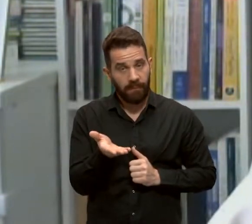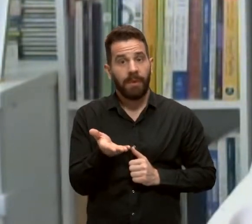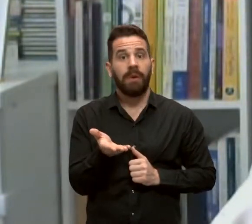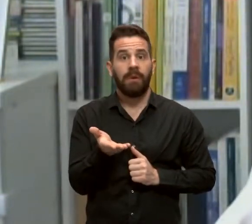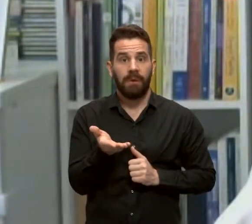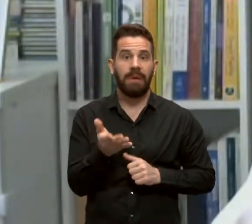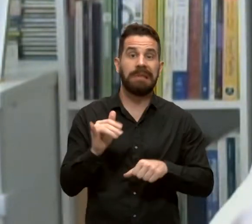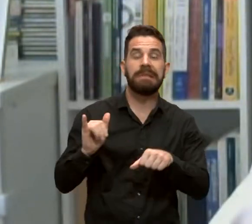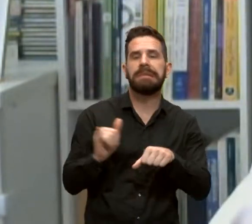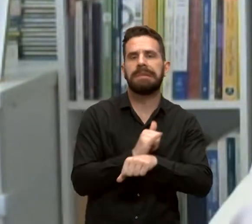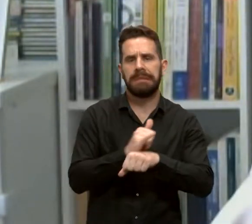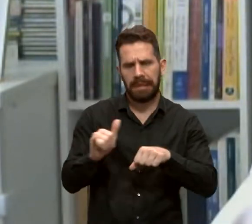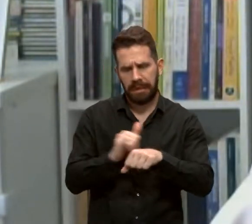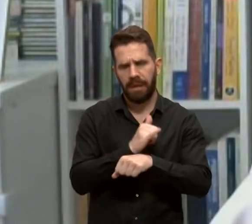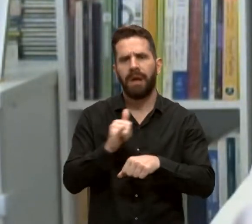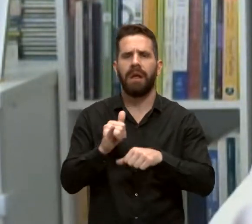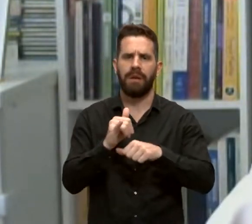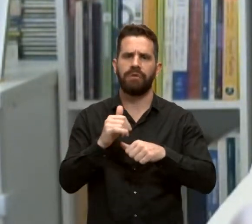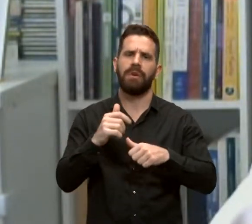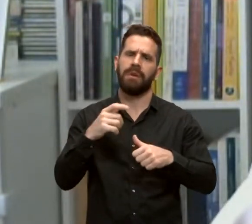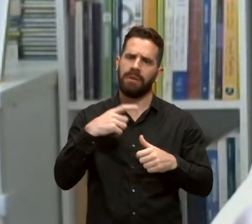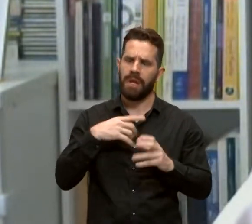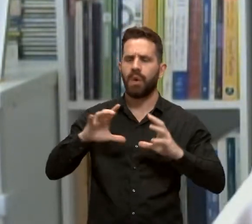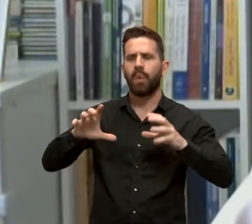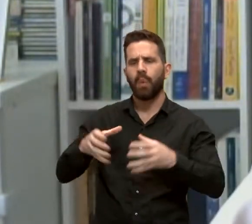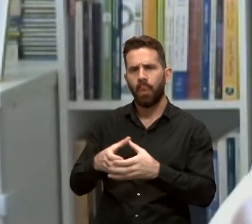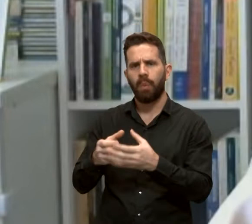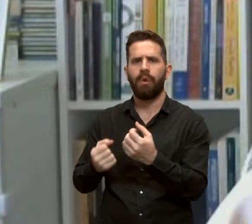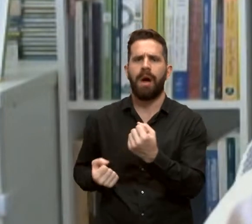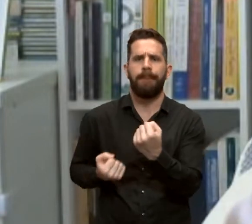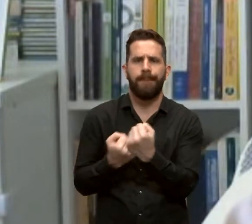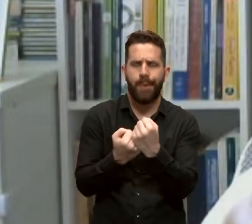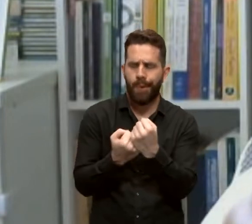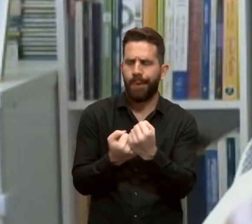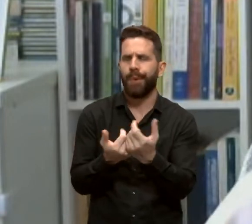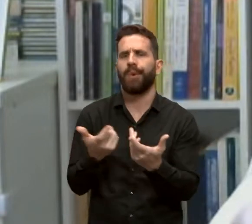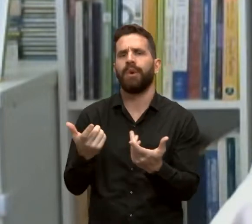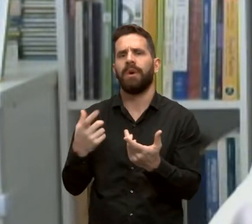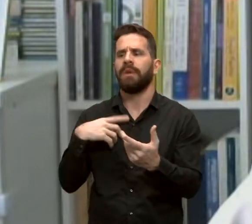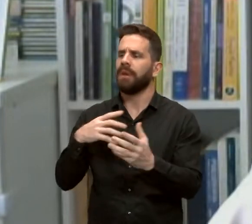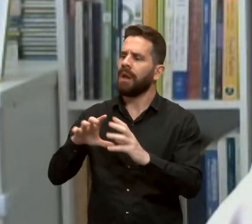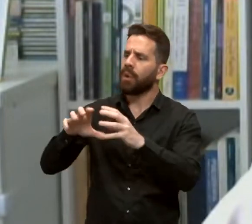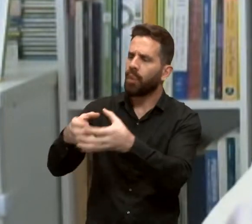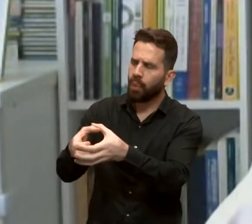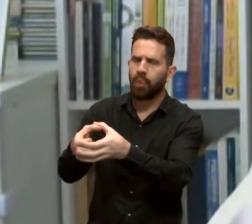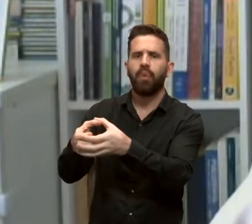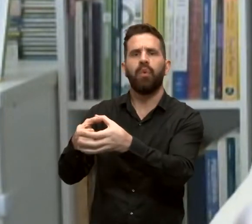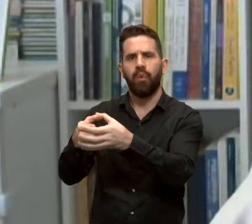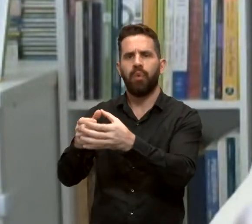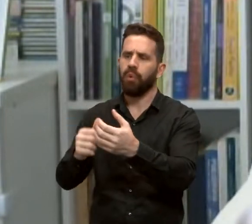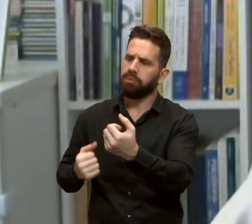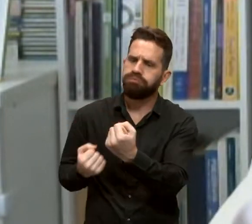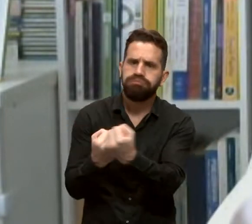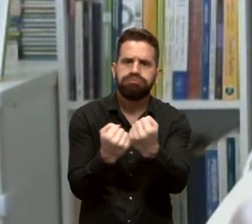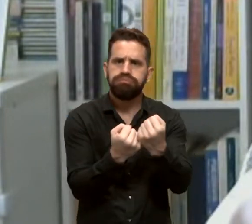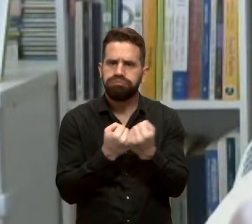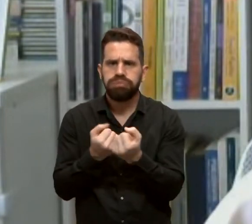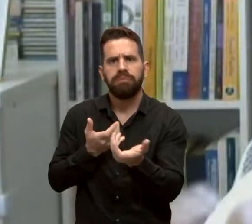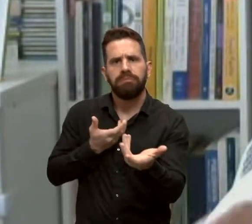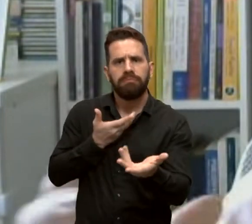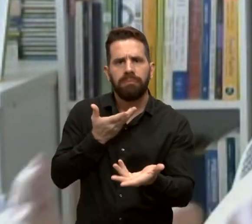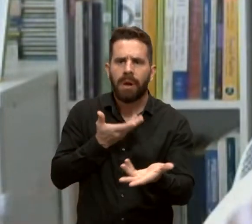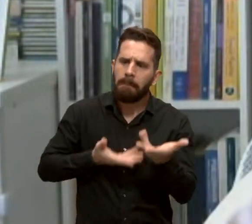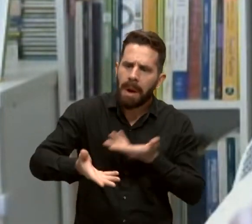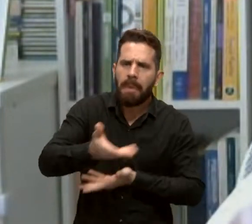essas estratégias que existem, grupos de apoio, grupos de autoajuda, muitas vezes dos enlutados, ou o